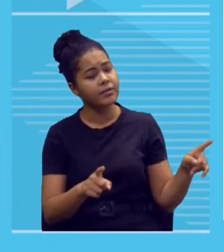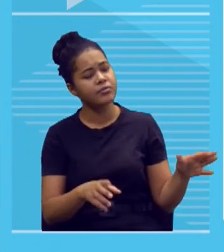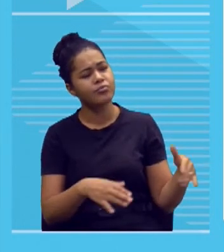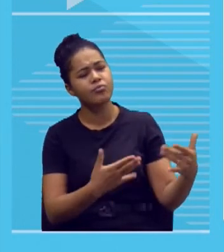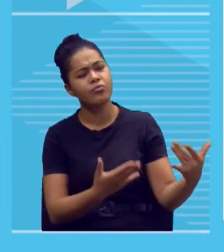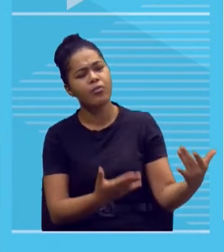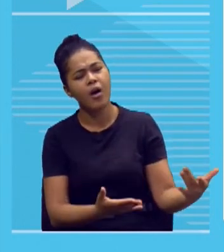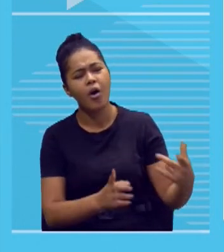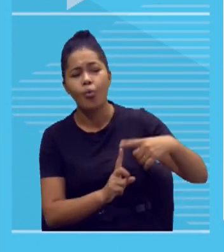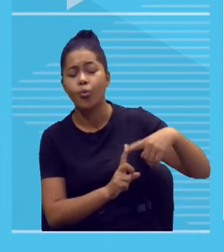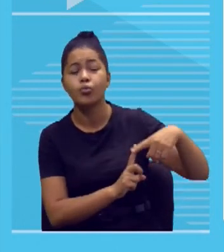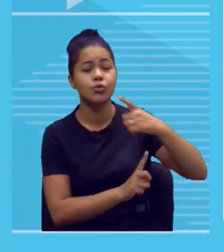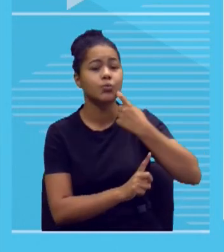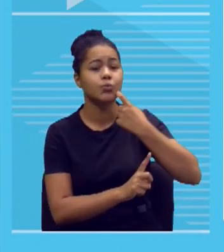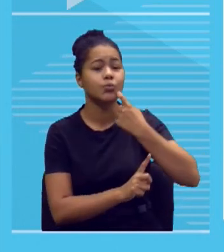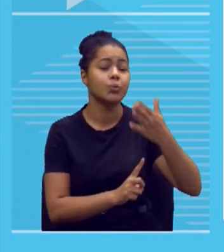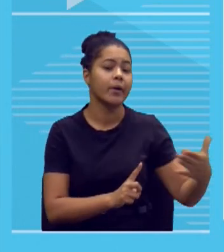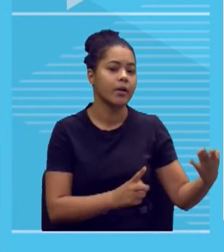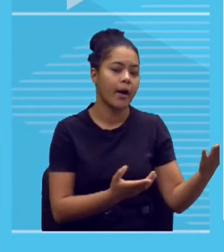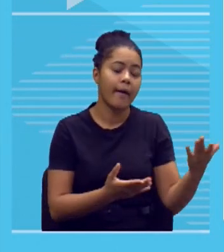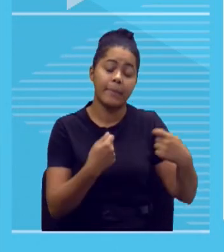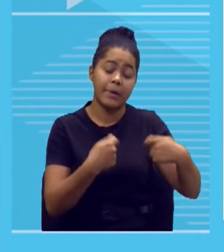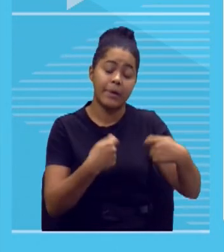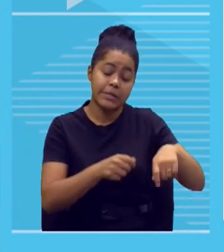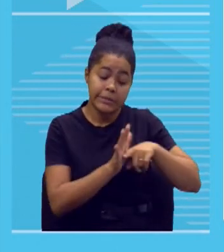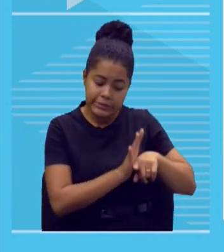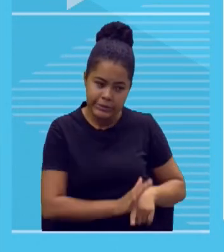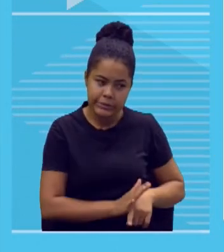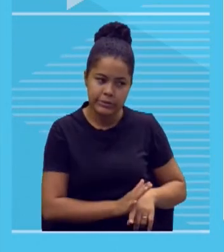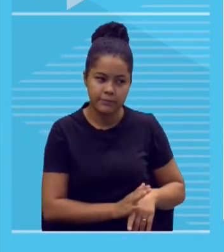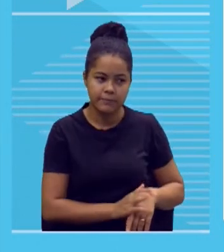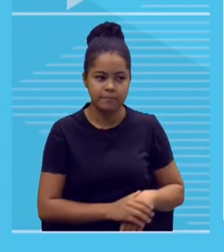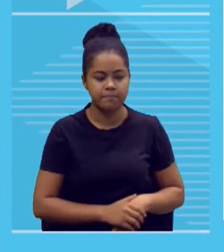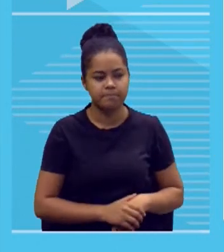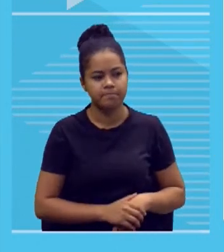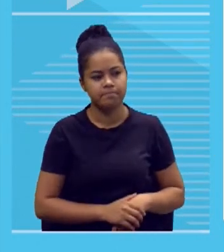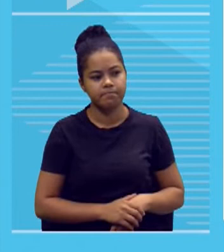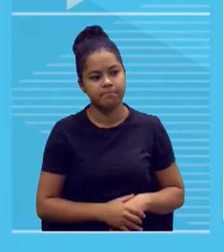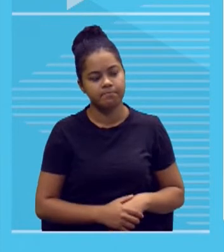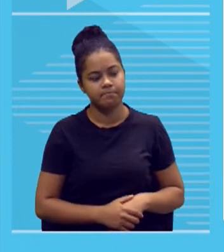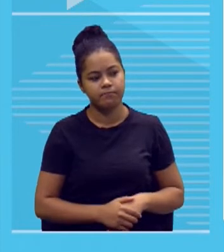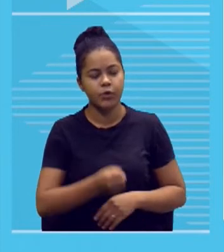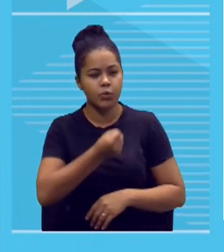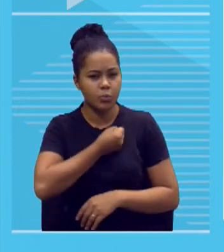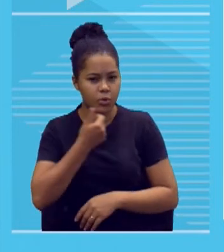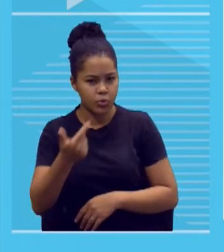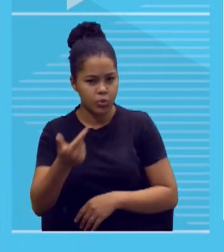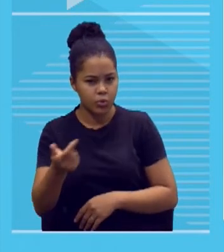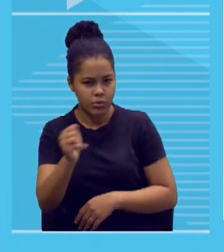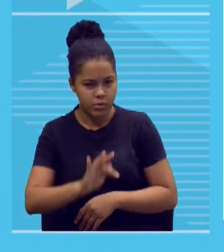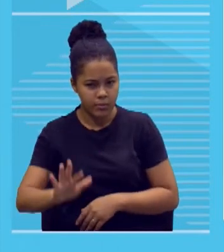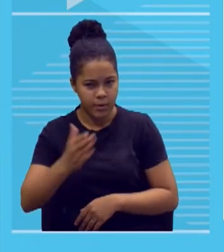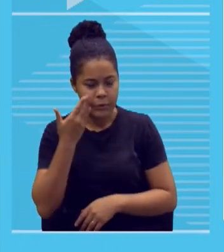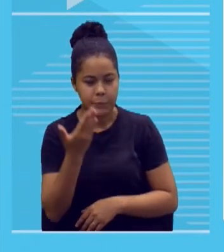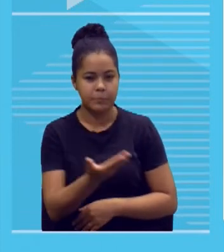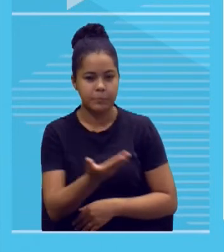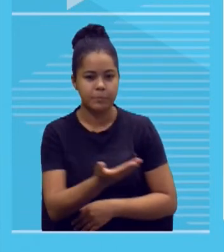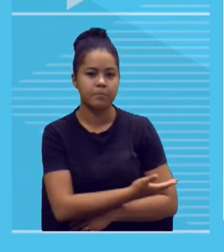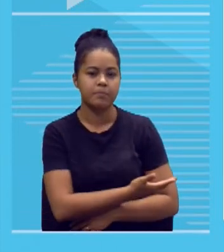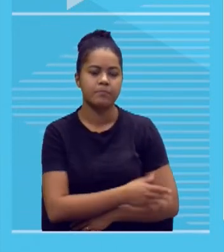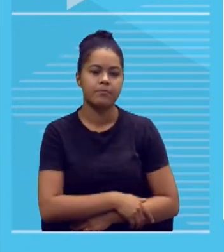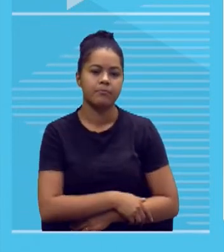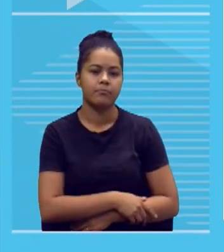muito estudo para poder saber quem é você concorda comigo que o dois aqui provavelmente